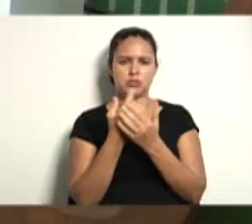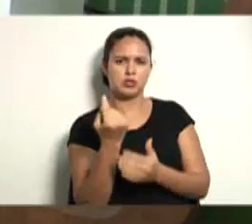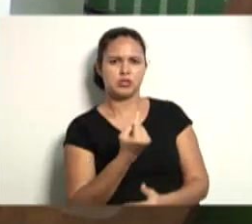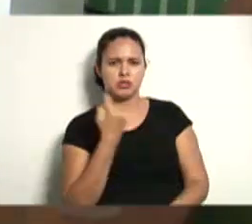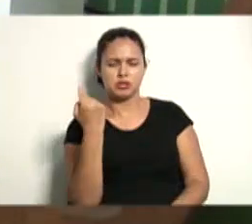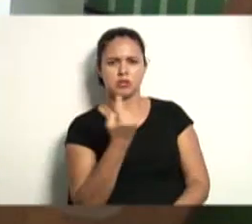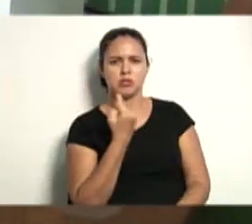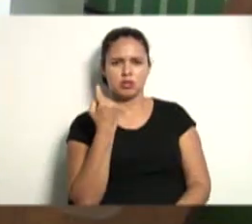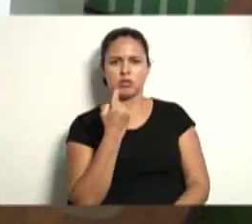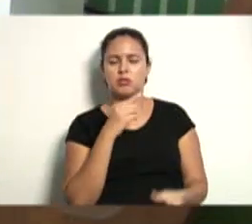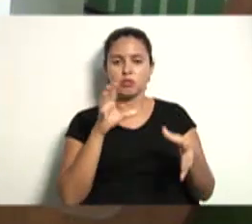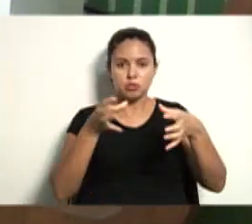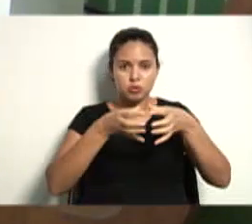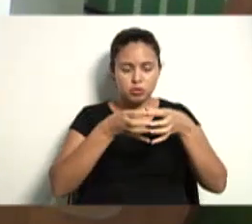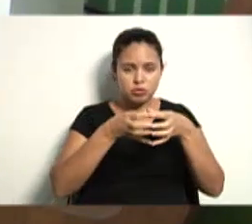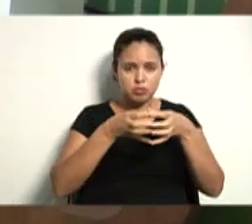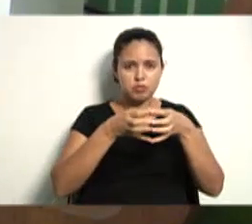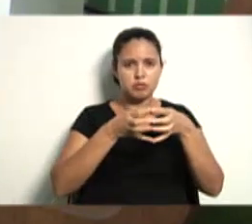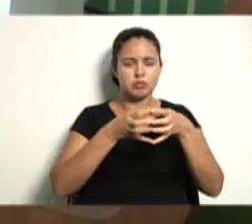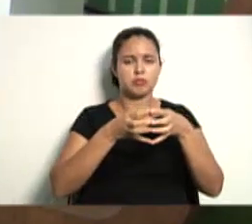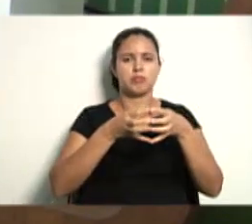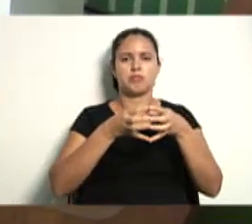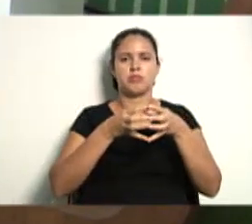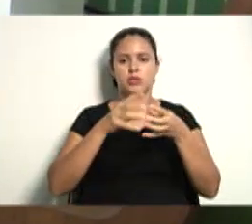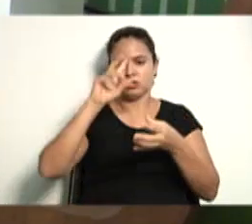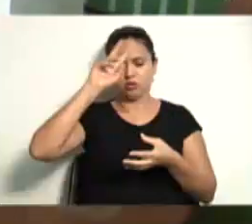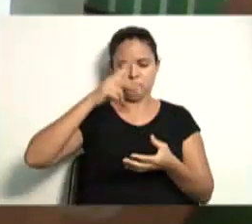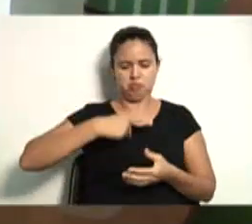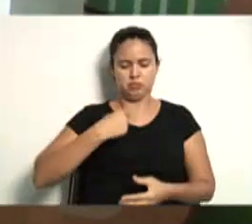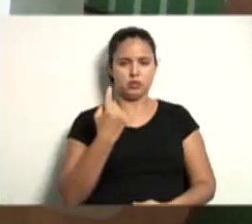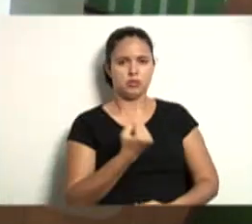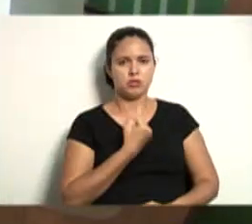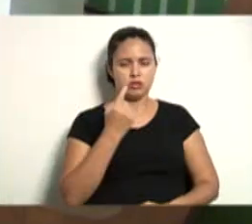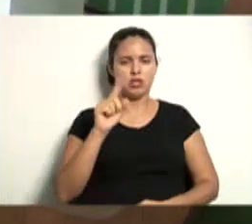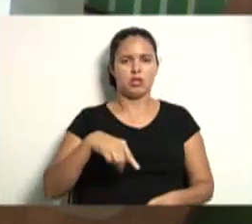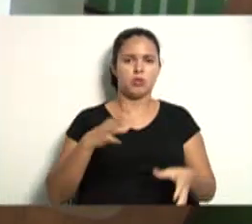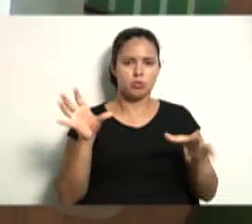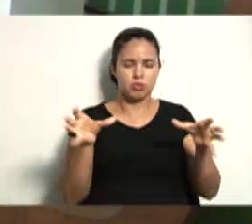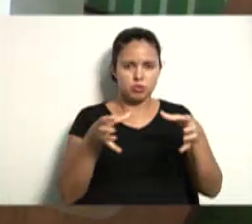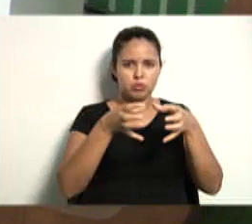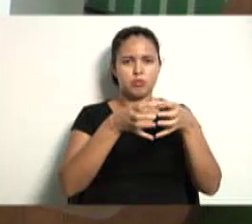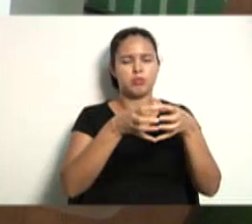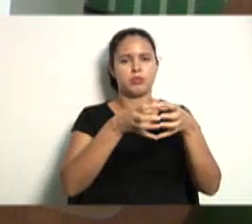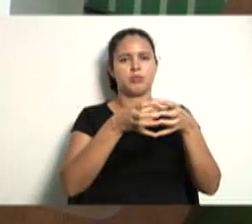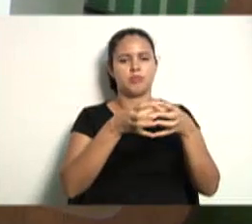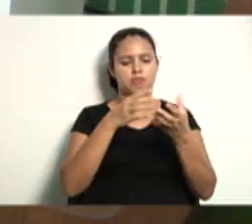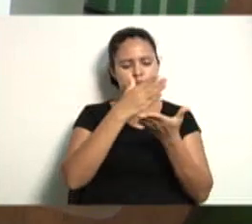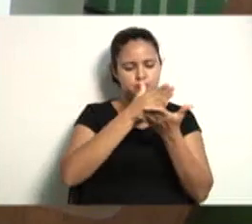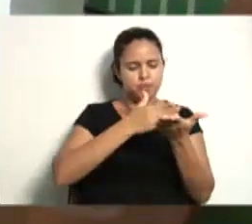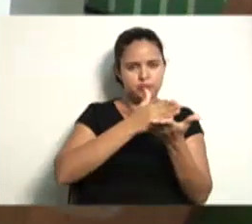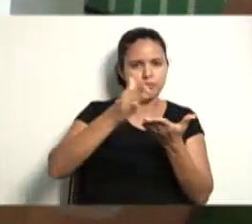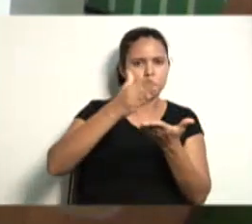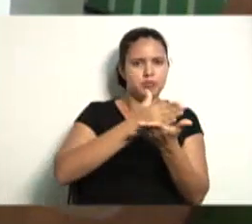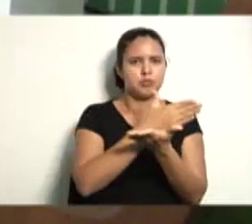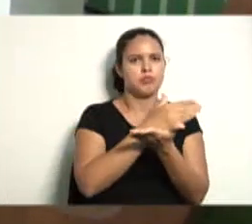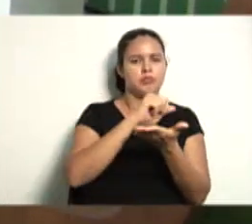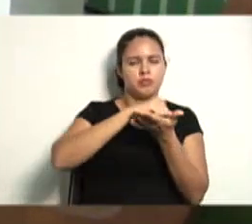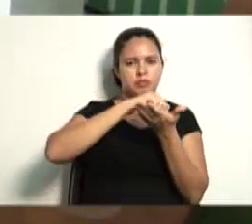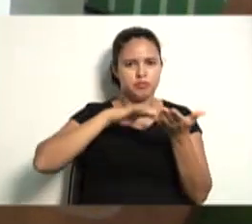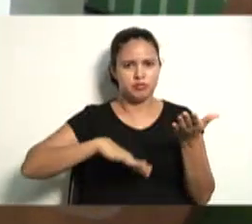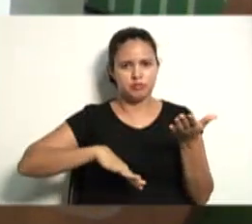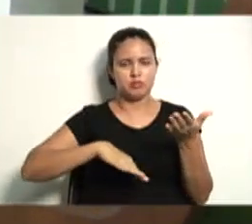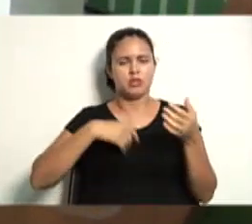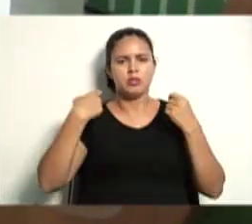ele é coletiva. O trabalho não é só individual, ele é coletivo. Há uma divisão de tarefas. É